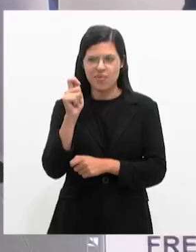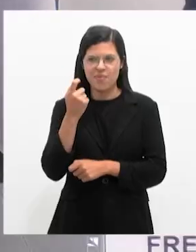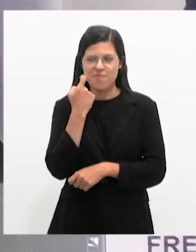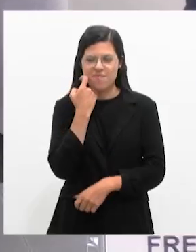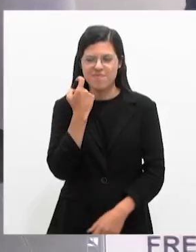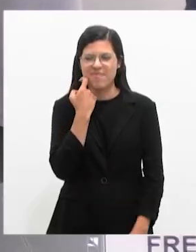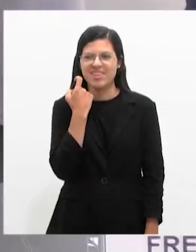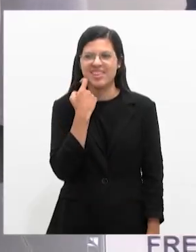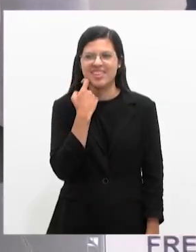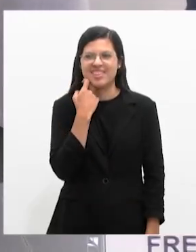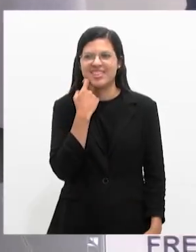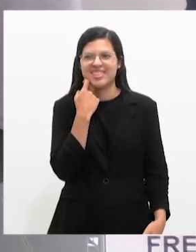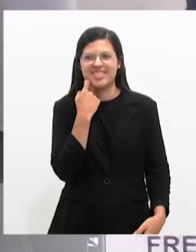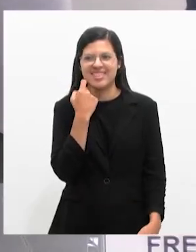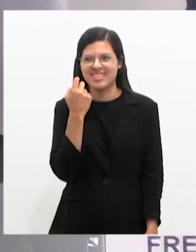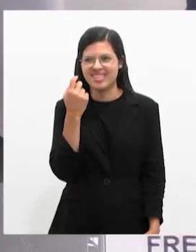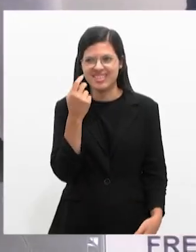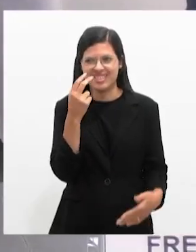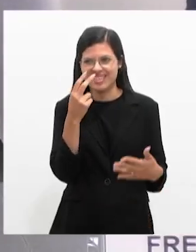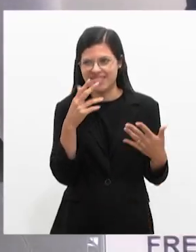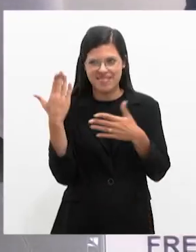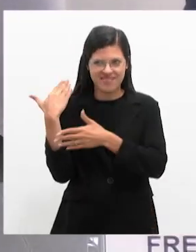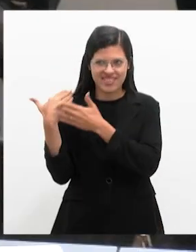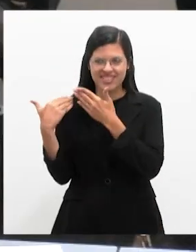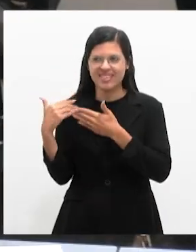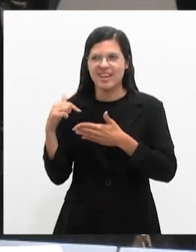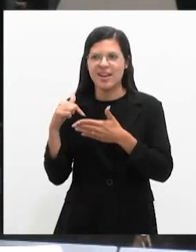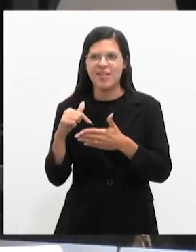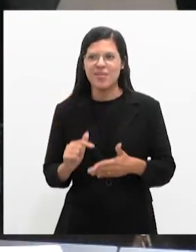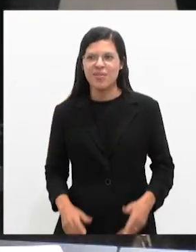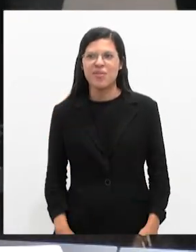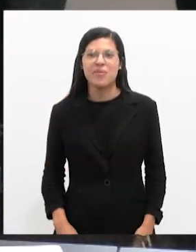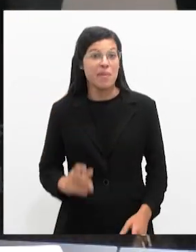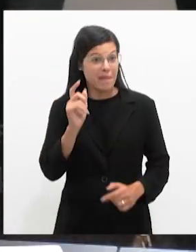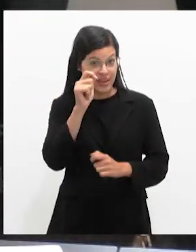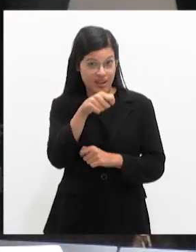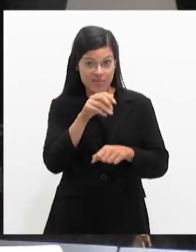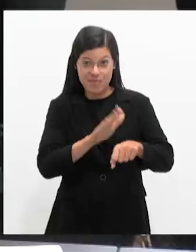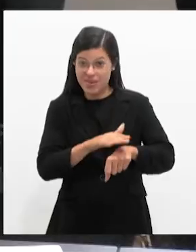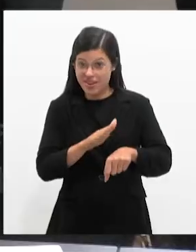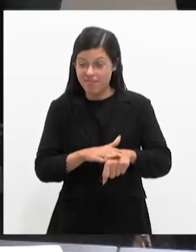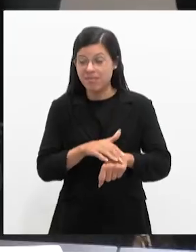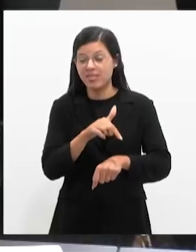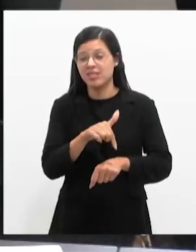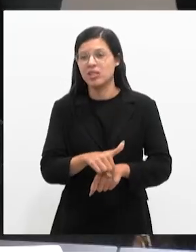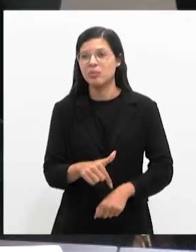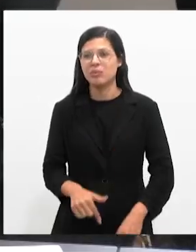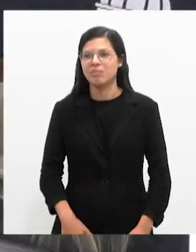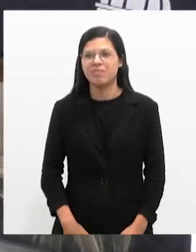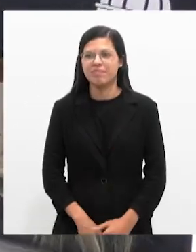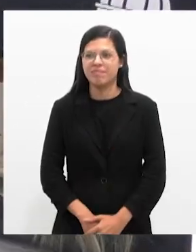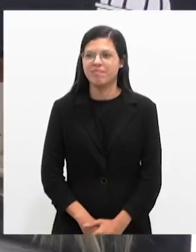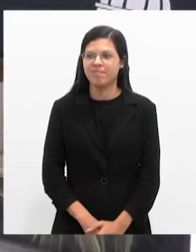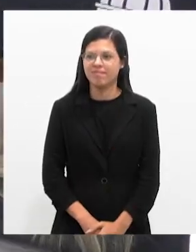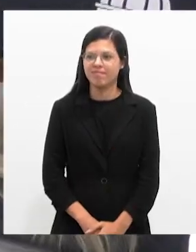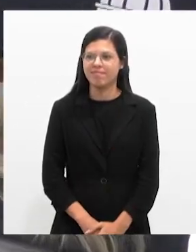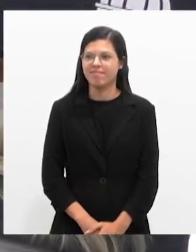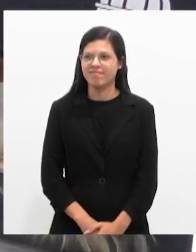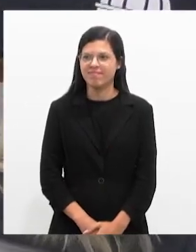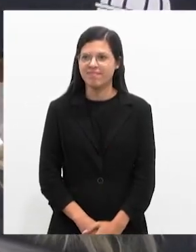boa qualidade. Então, Pescado por vara por ele. por ele, em altíssimo artesanal. mar. Em altíssimo mar. Então, fica aqui